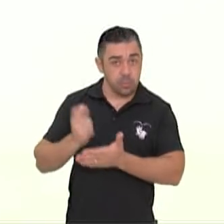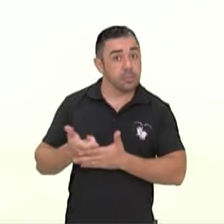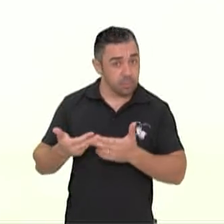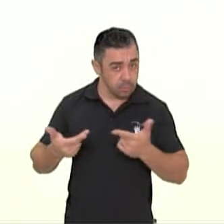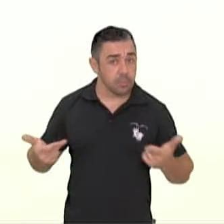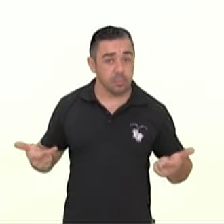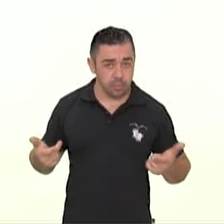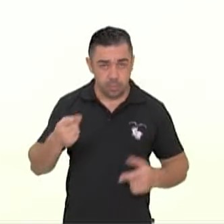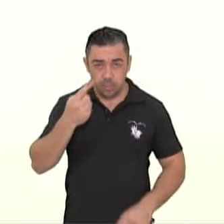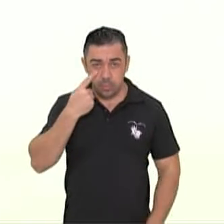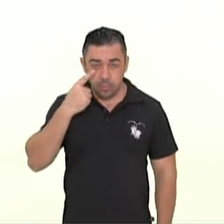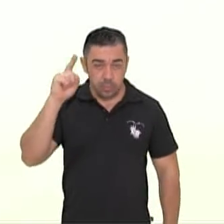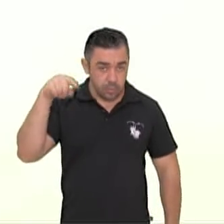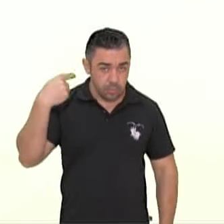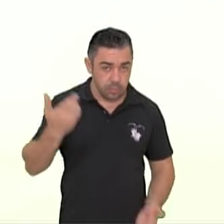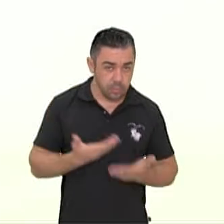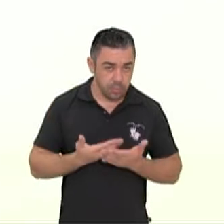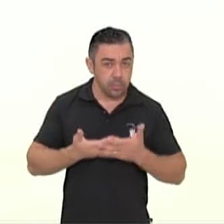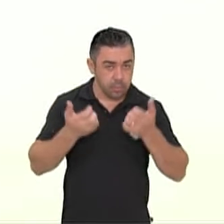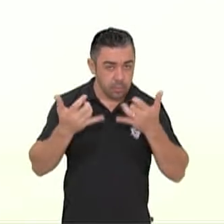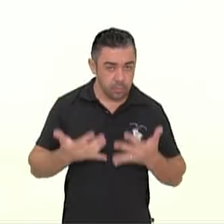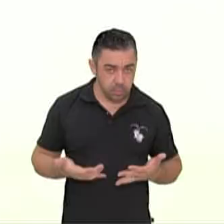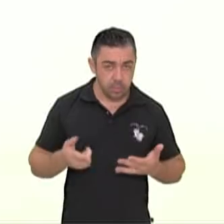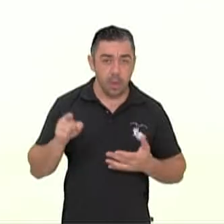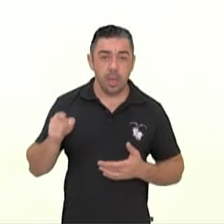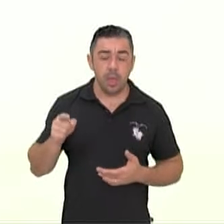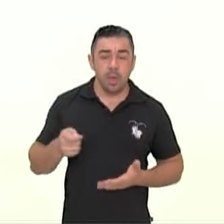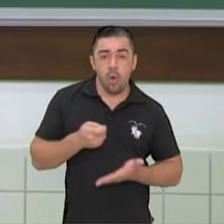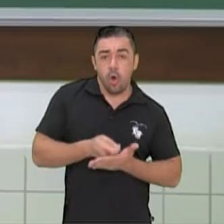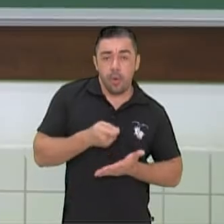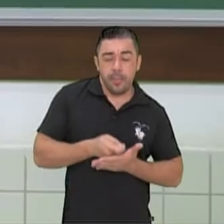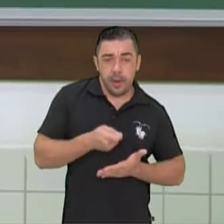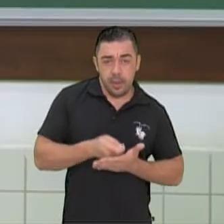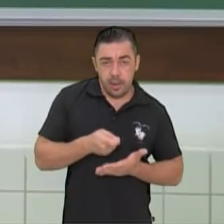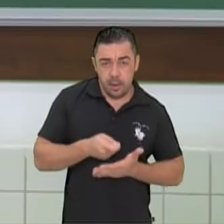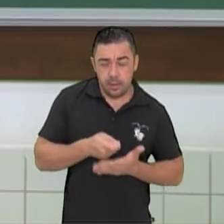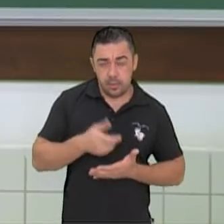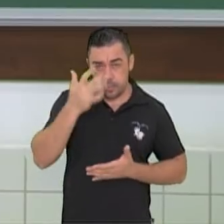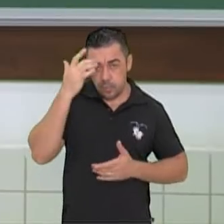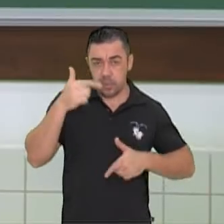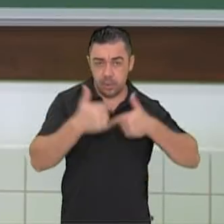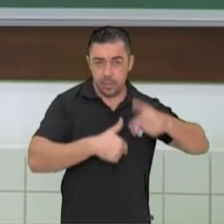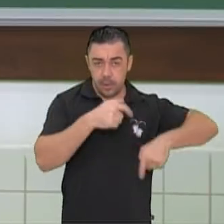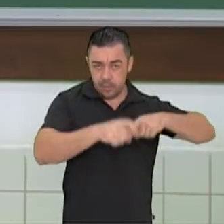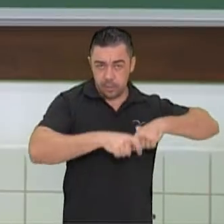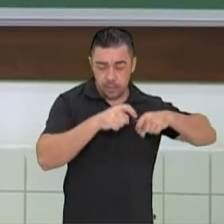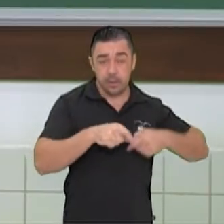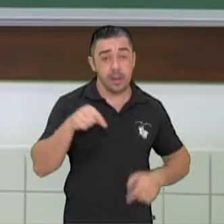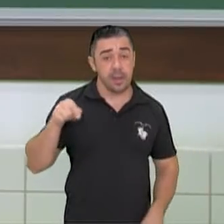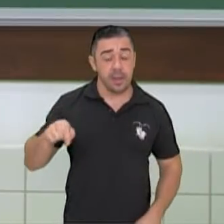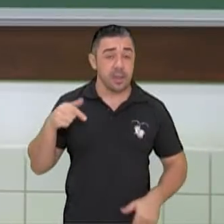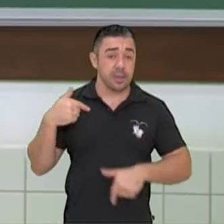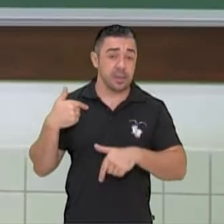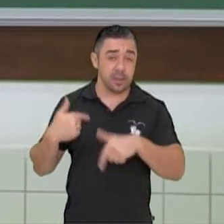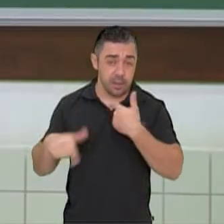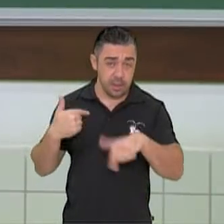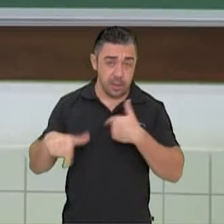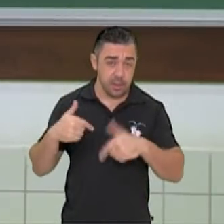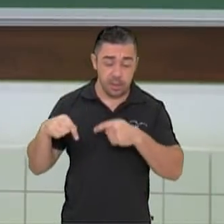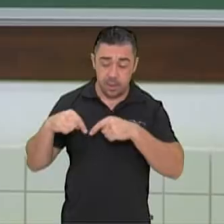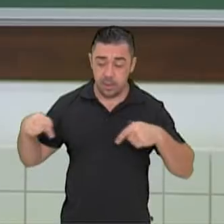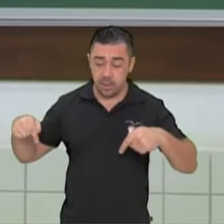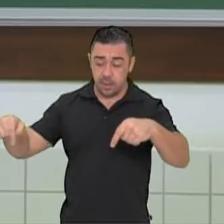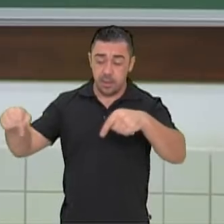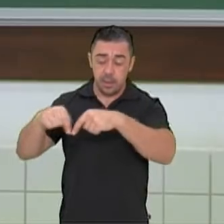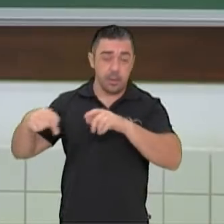próximas aulas, não percam, sobre as obrigações dos camponeses e tudo mais, ele tinha que trabalhar também nas terras que era